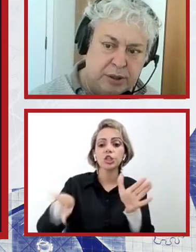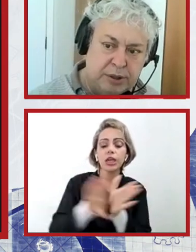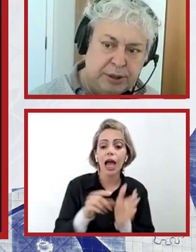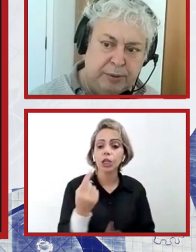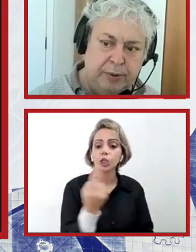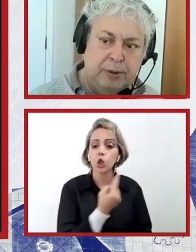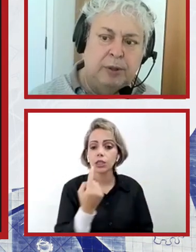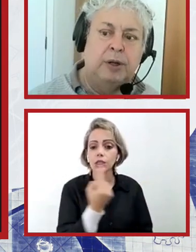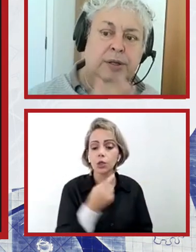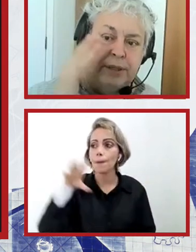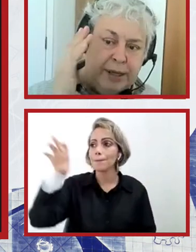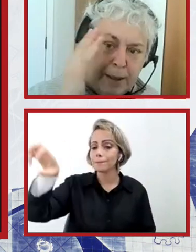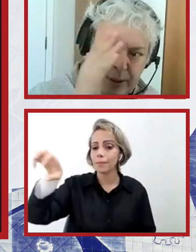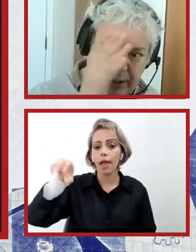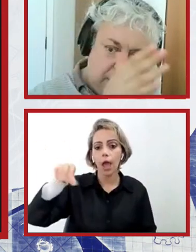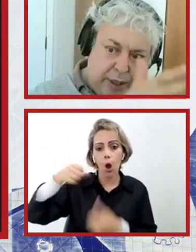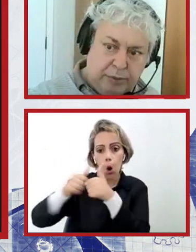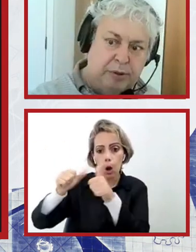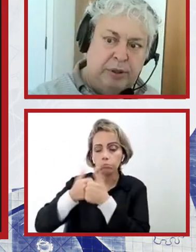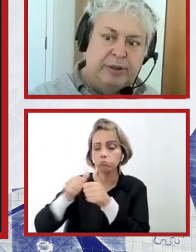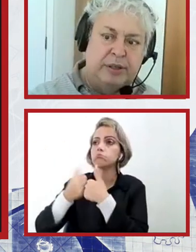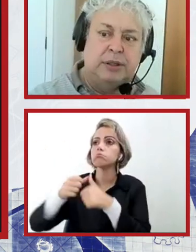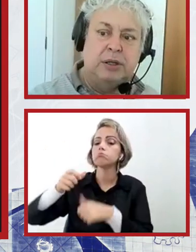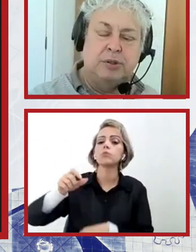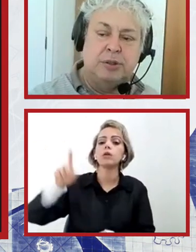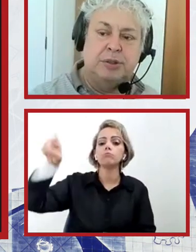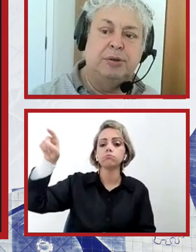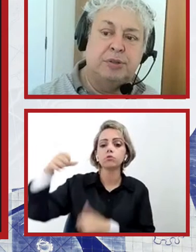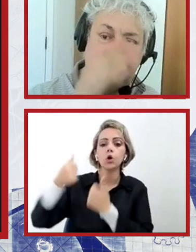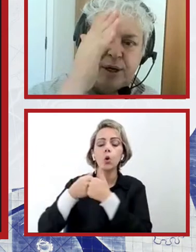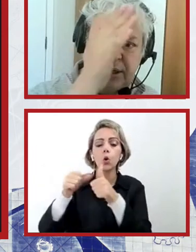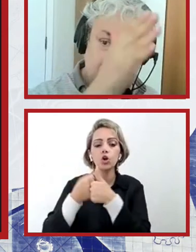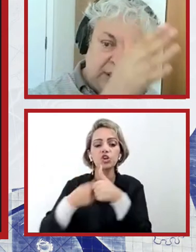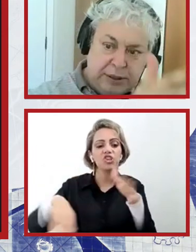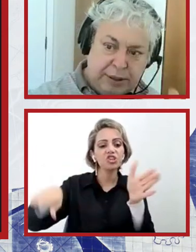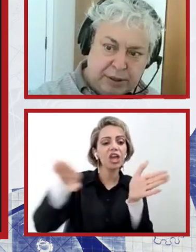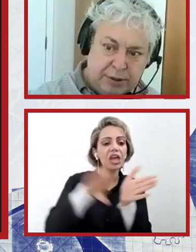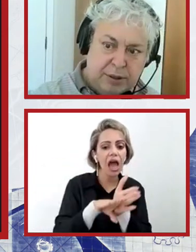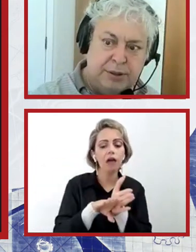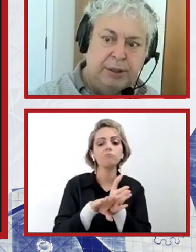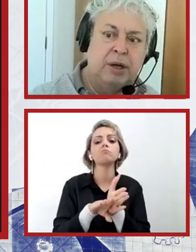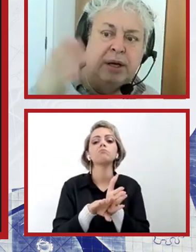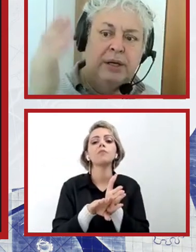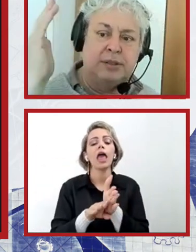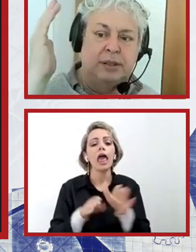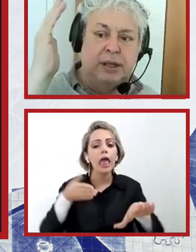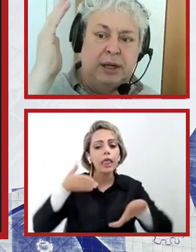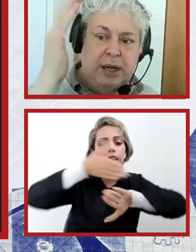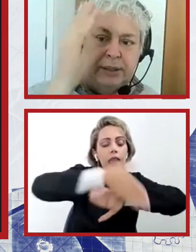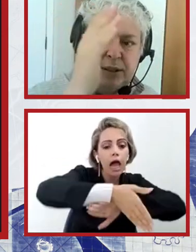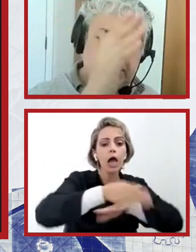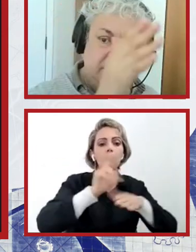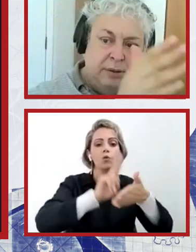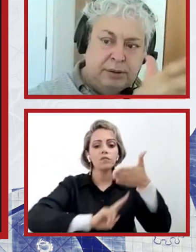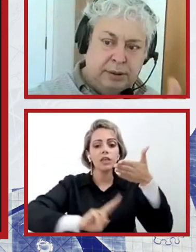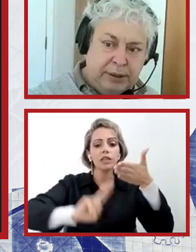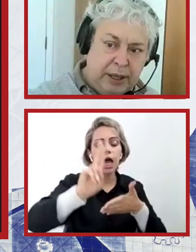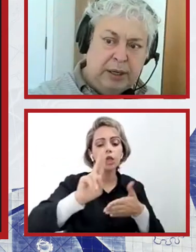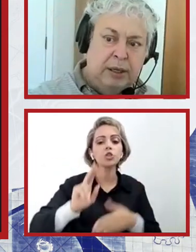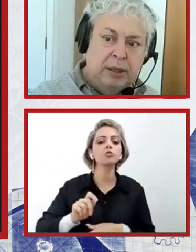na universidade sozinho, caminhar dentro da universidade sozinho, chegar na sala de aula sozinho, se sentar na